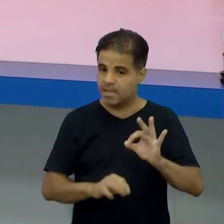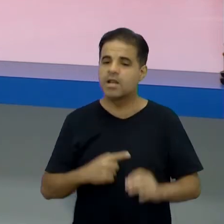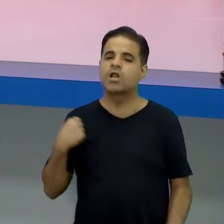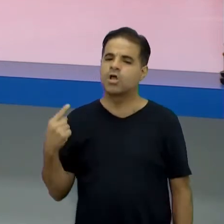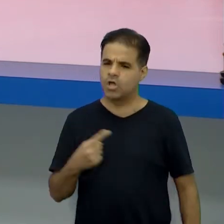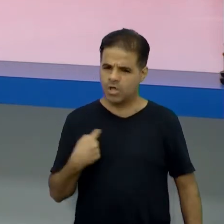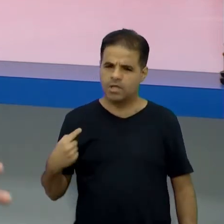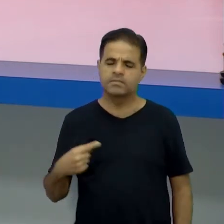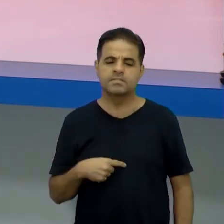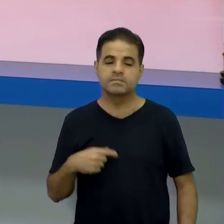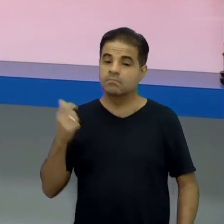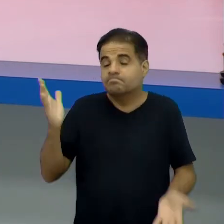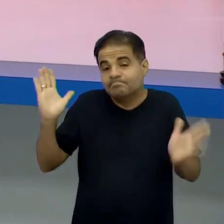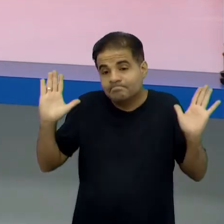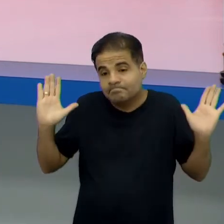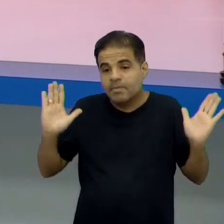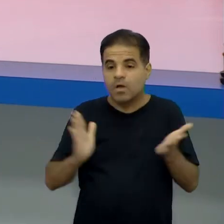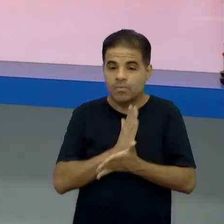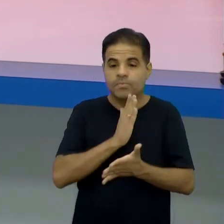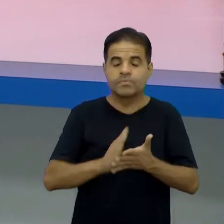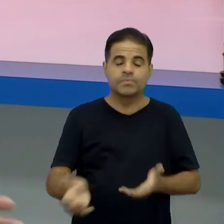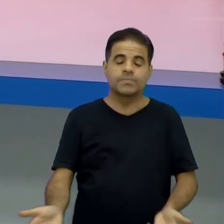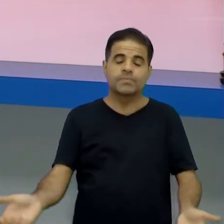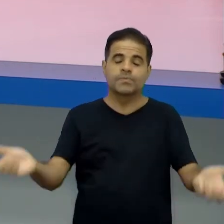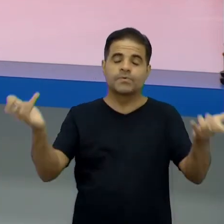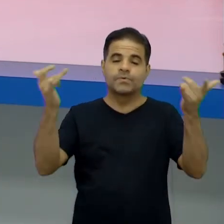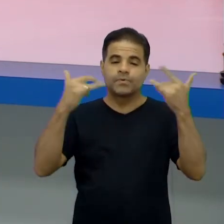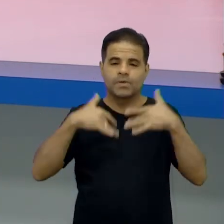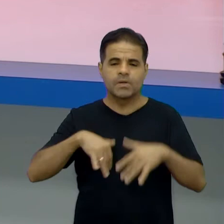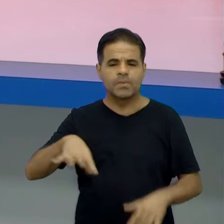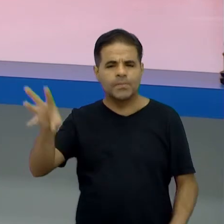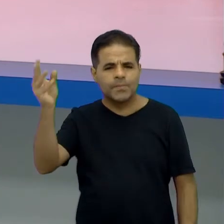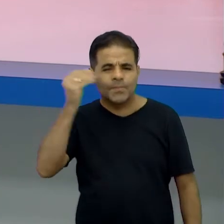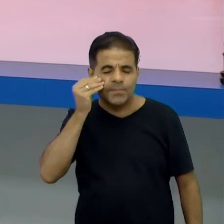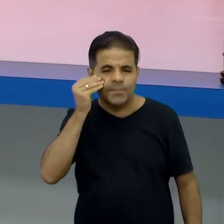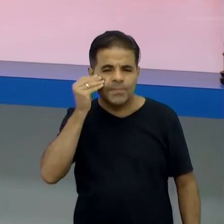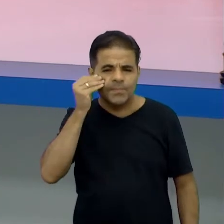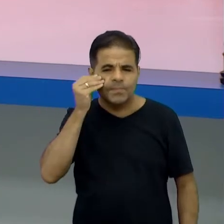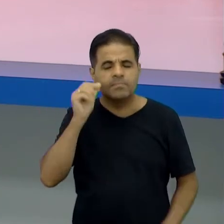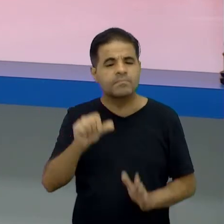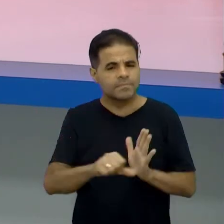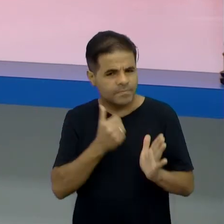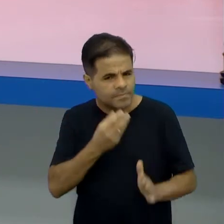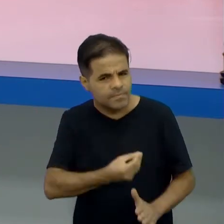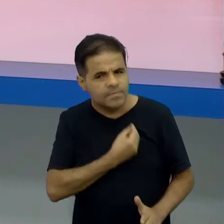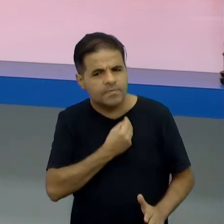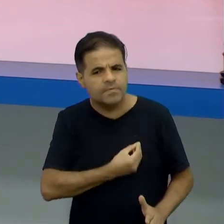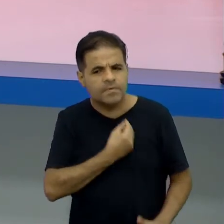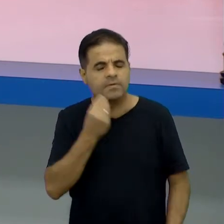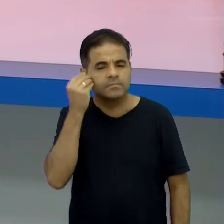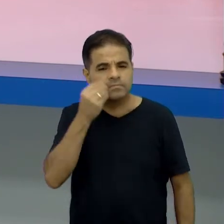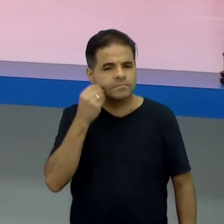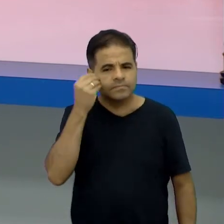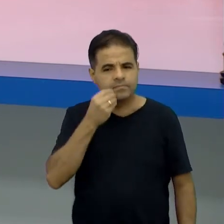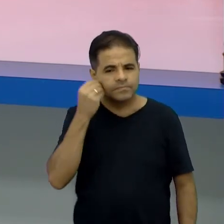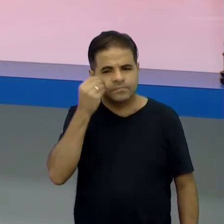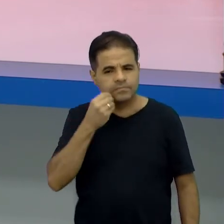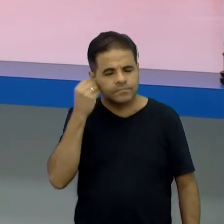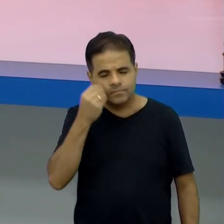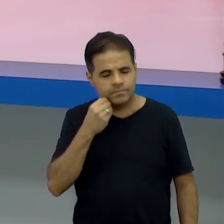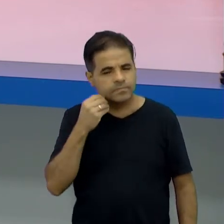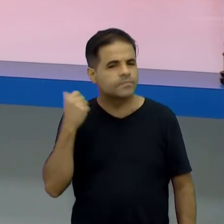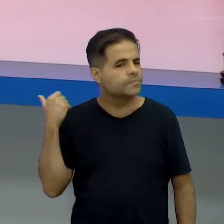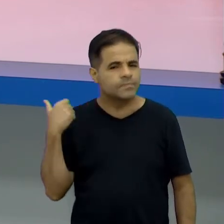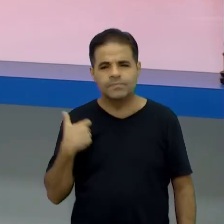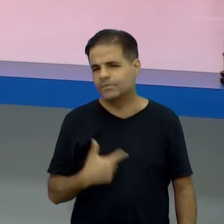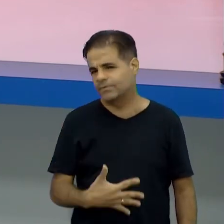para aquela, dizem alguns especialistas, né? Mas assim, esse primeiro momento assim, de viver a experiência, realmente foi